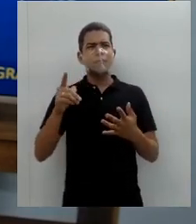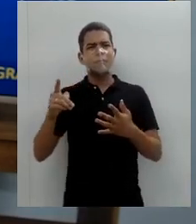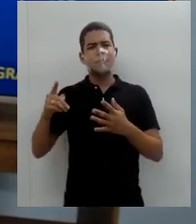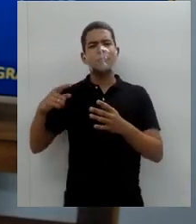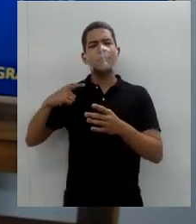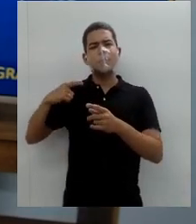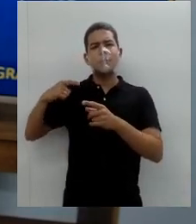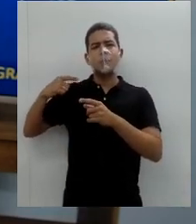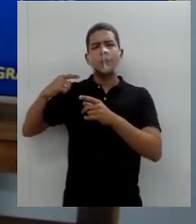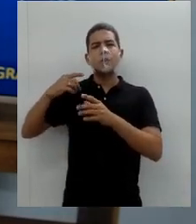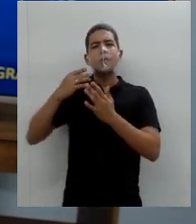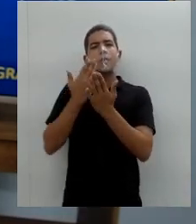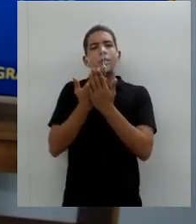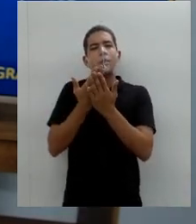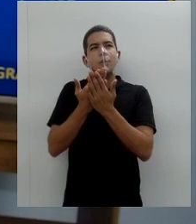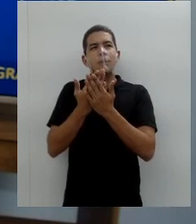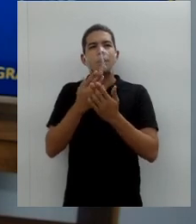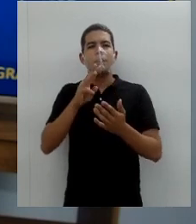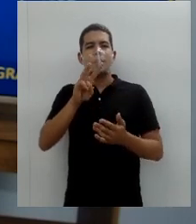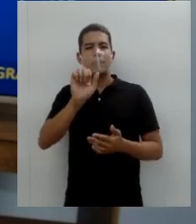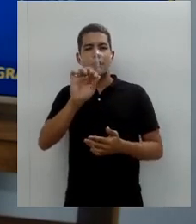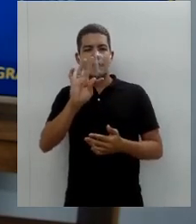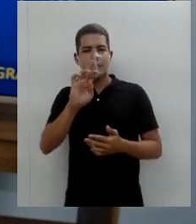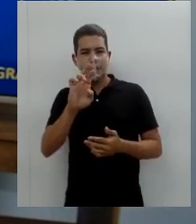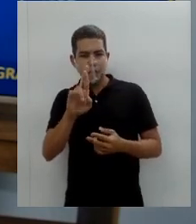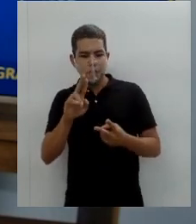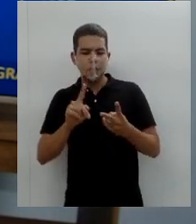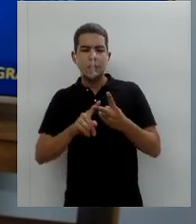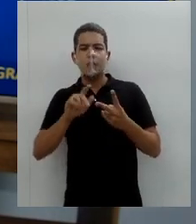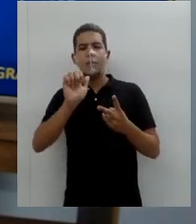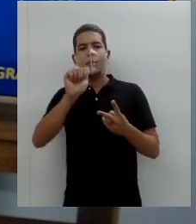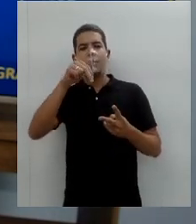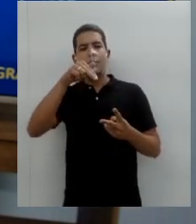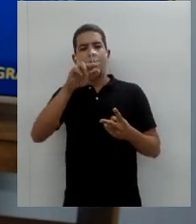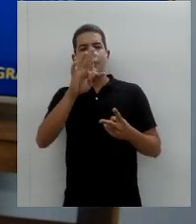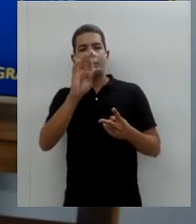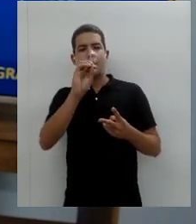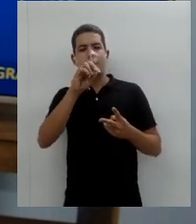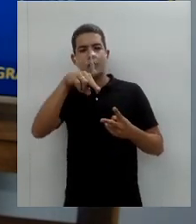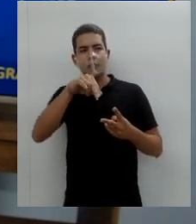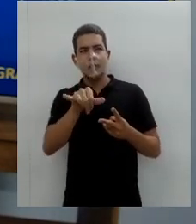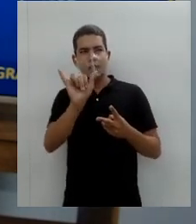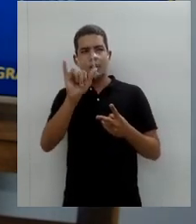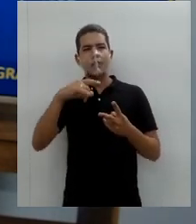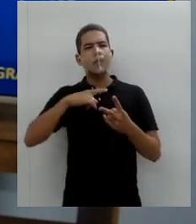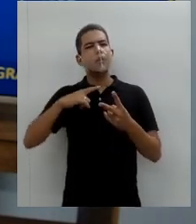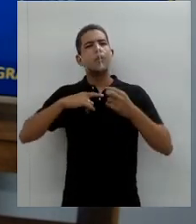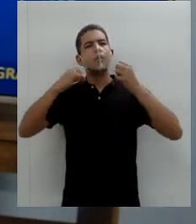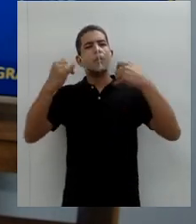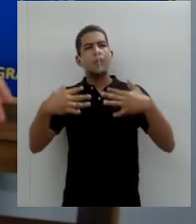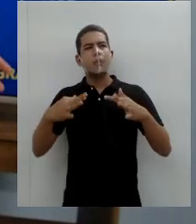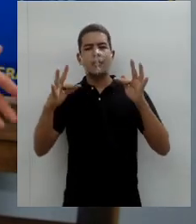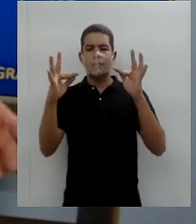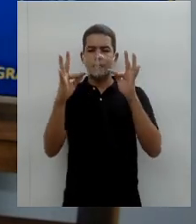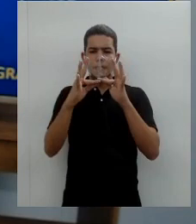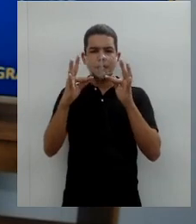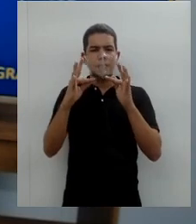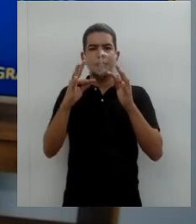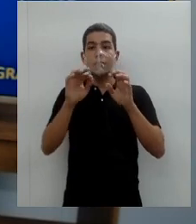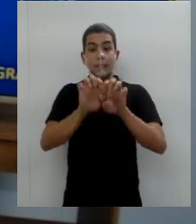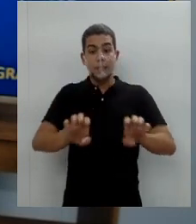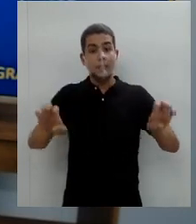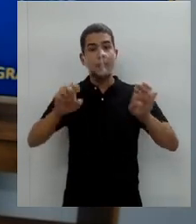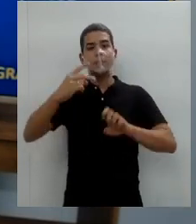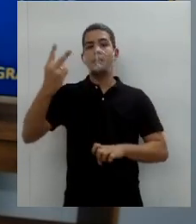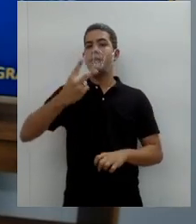uma sequência de aulas comigo e com o Anthony, apresentando para você equação de segundo grau de diversas formas. Eu acho